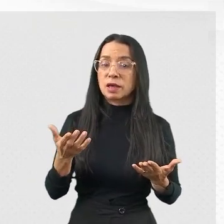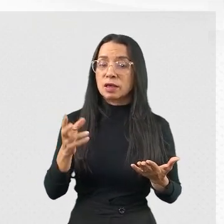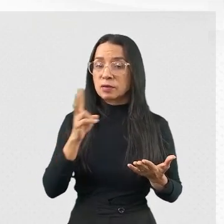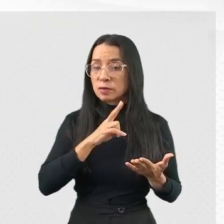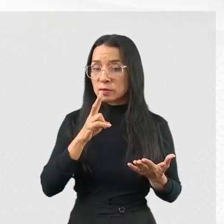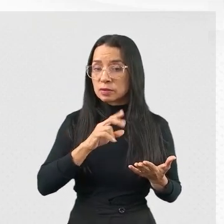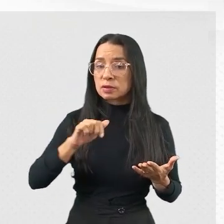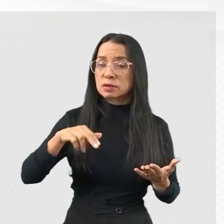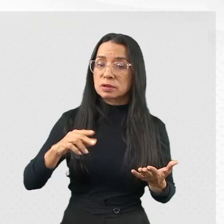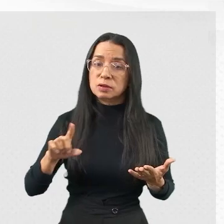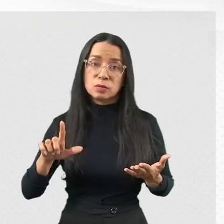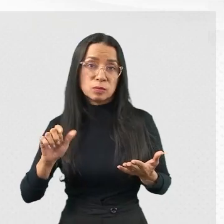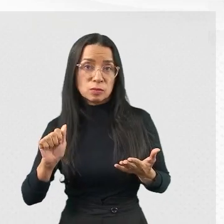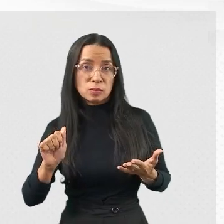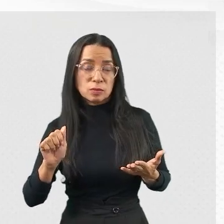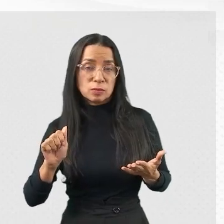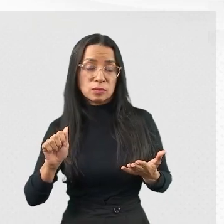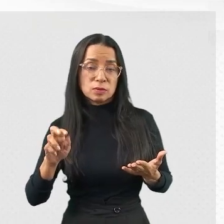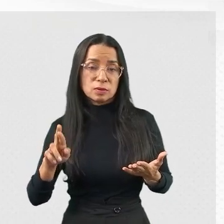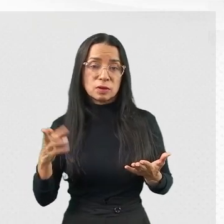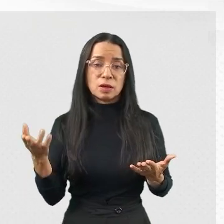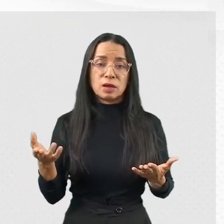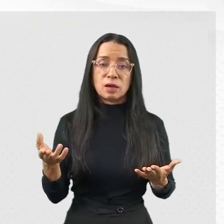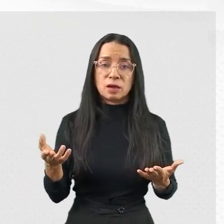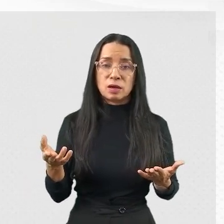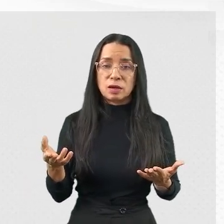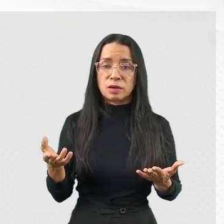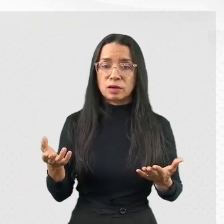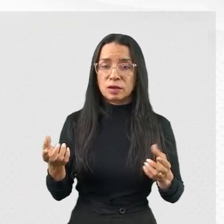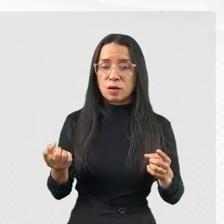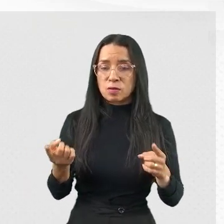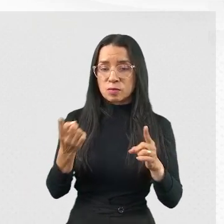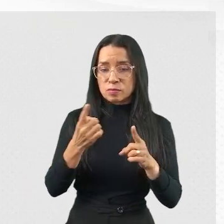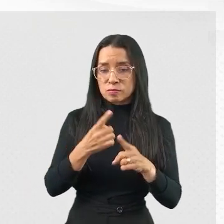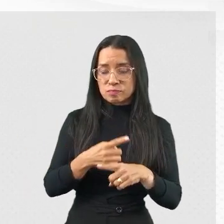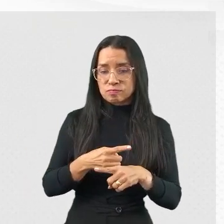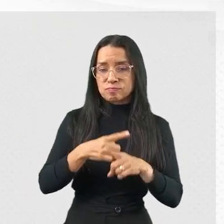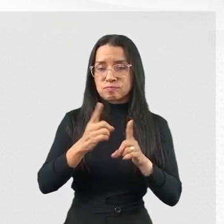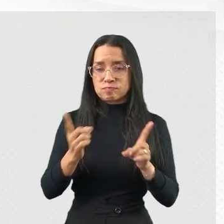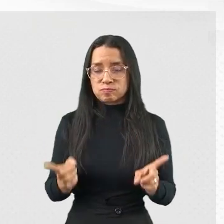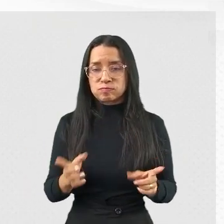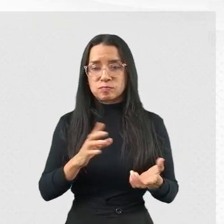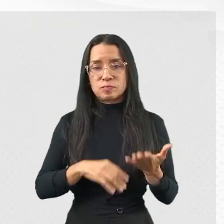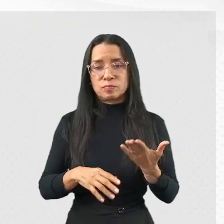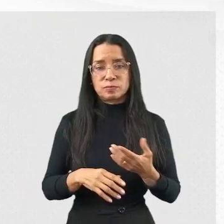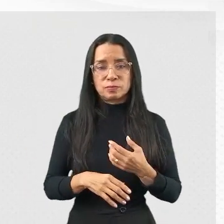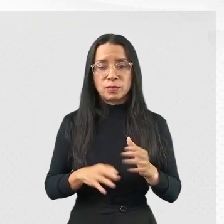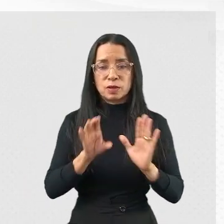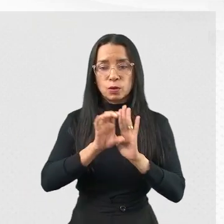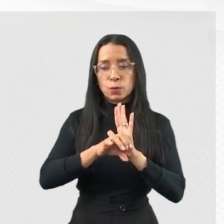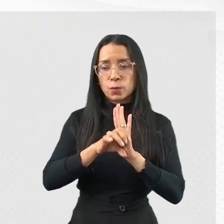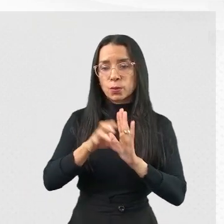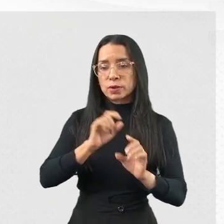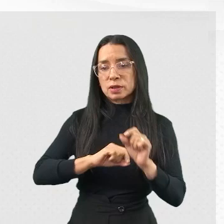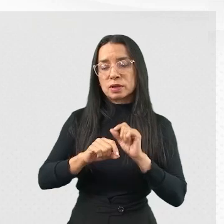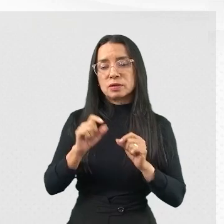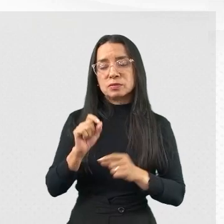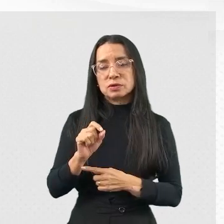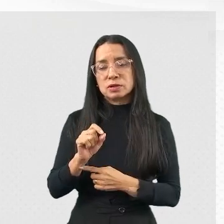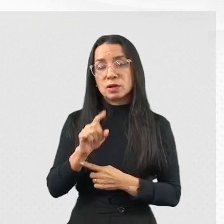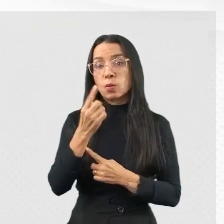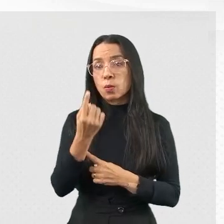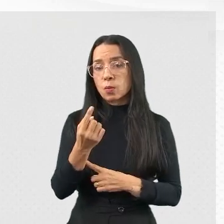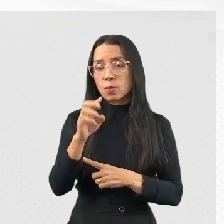tá? Essa relação, infelizmente, nós não temos tempo de falar, mas ela vem do conceito de que é um